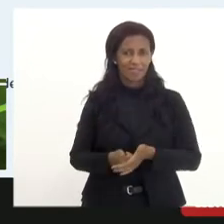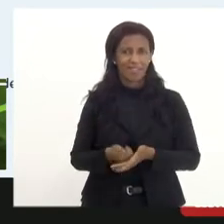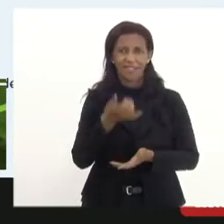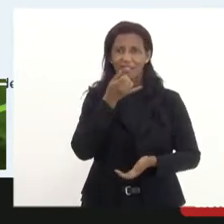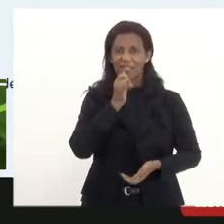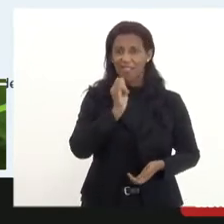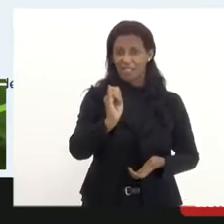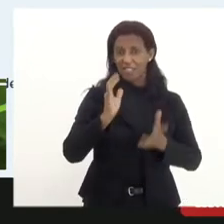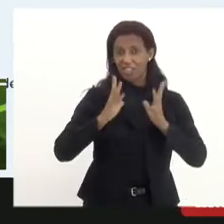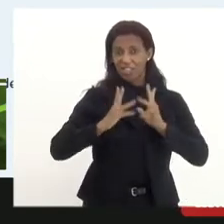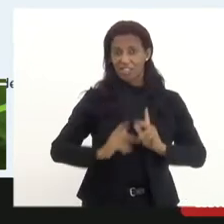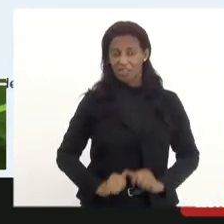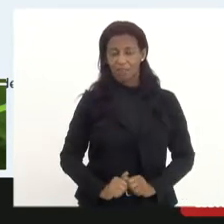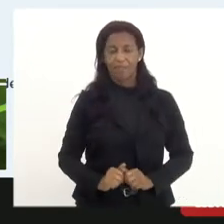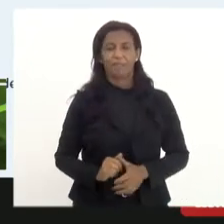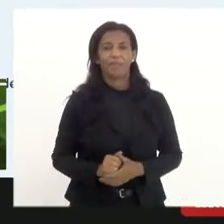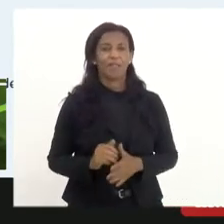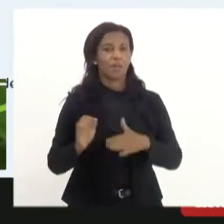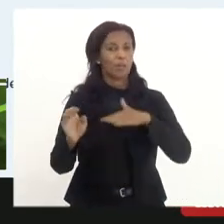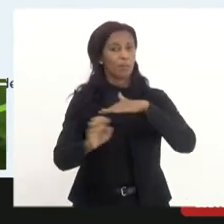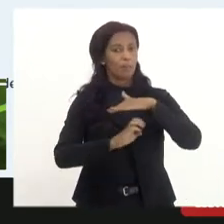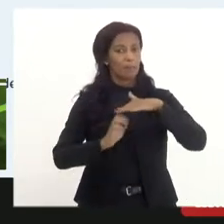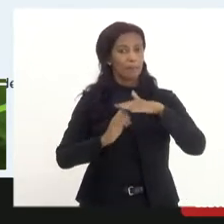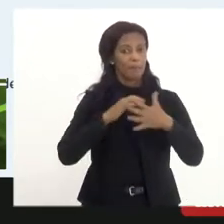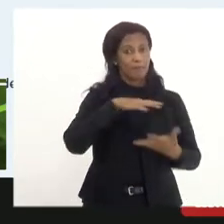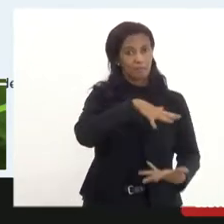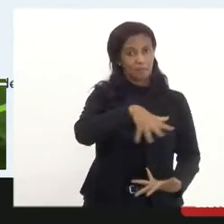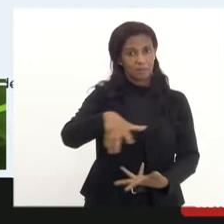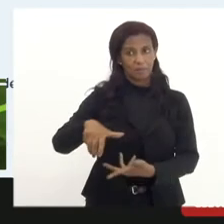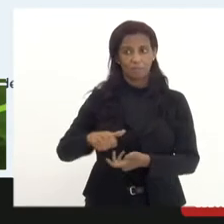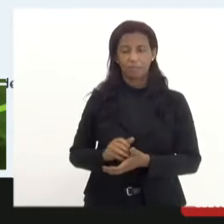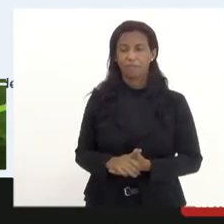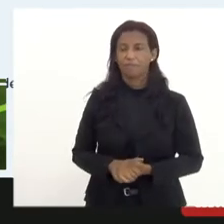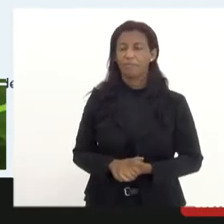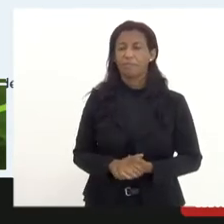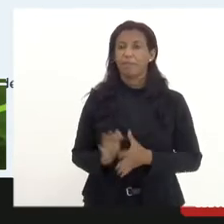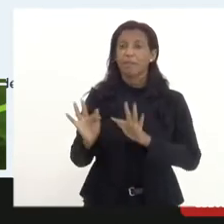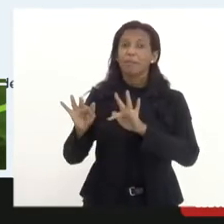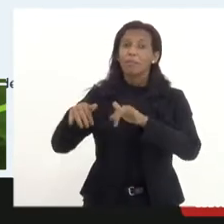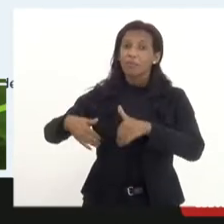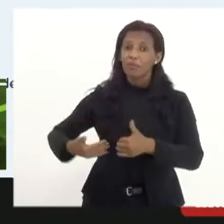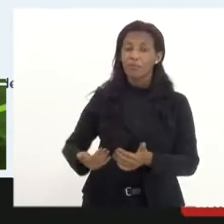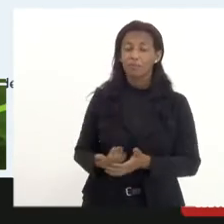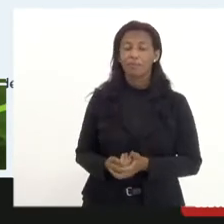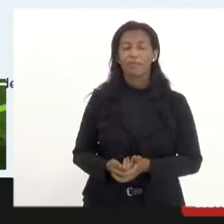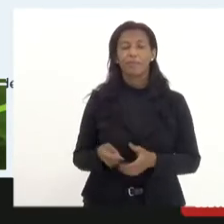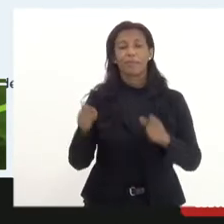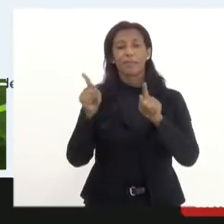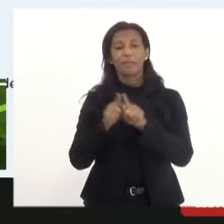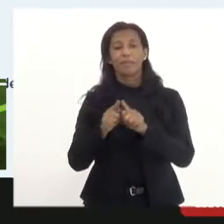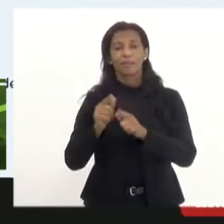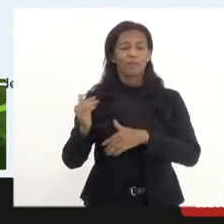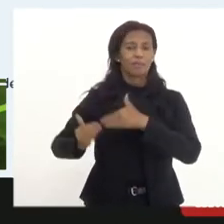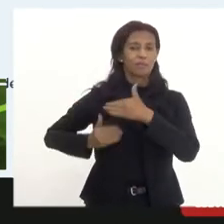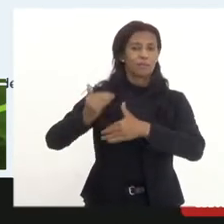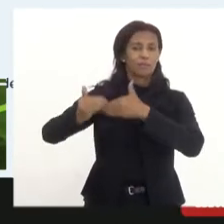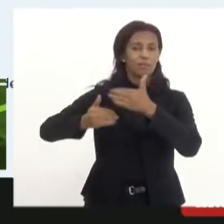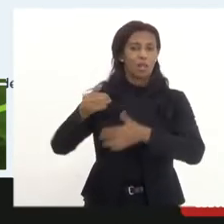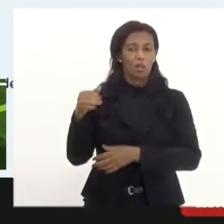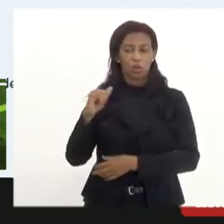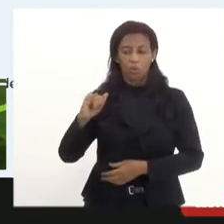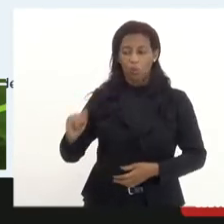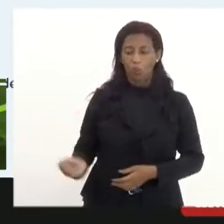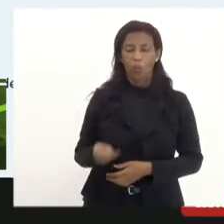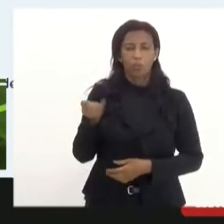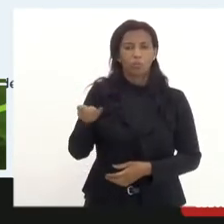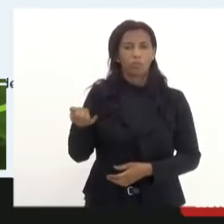energia limpa na empresa global. Por fim, queremos desenvolver novas